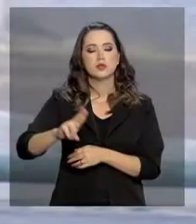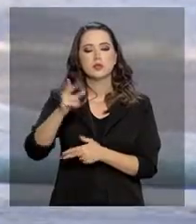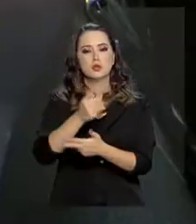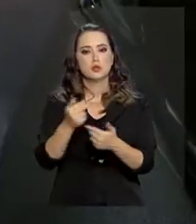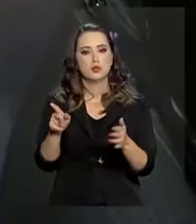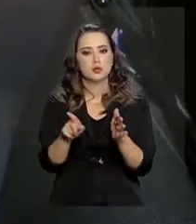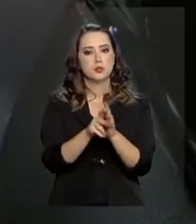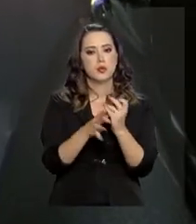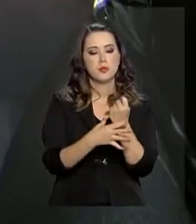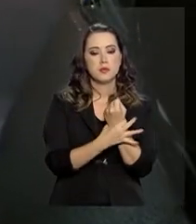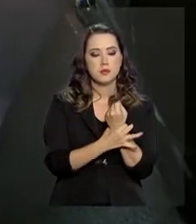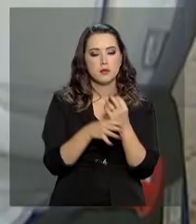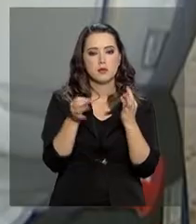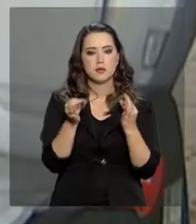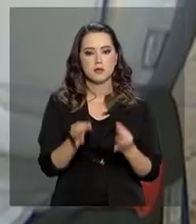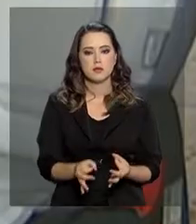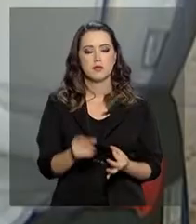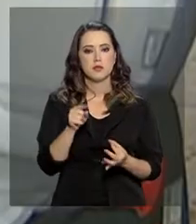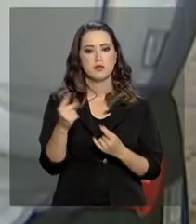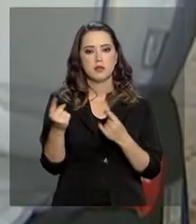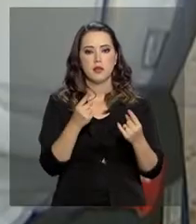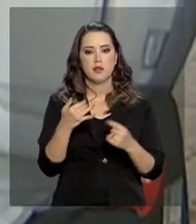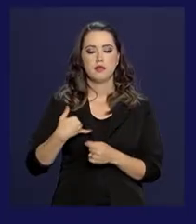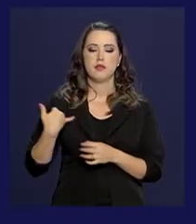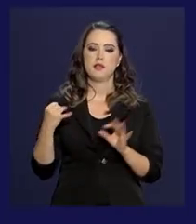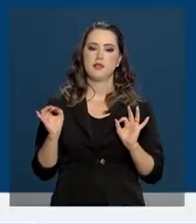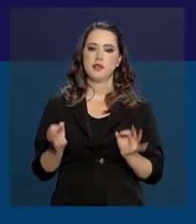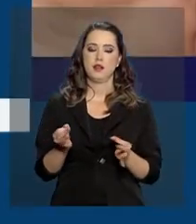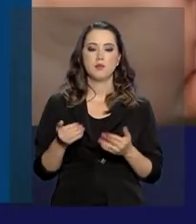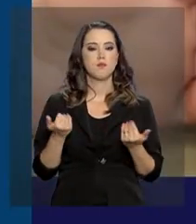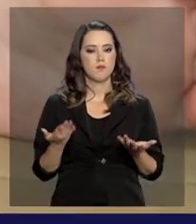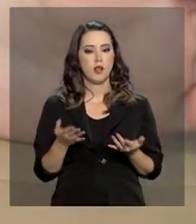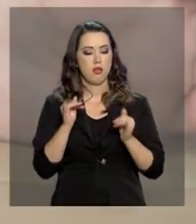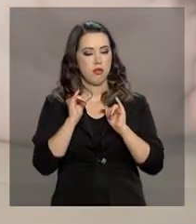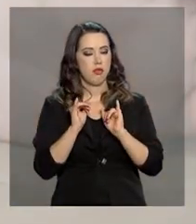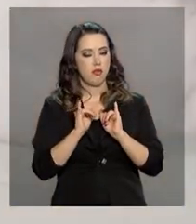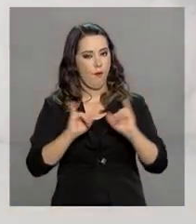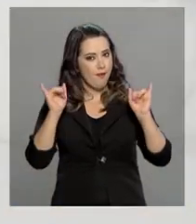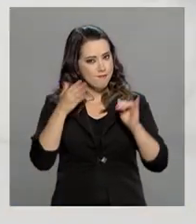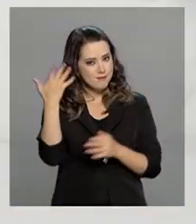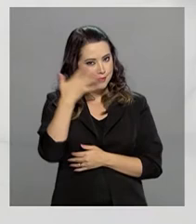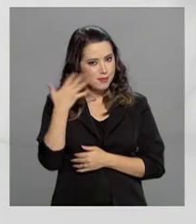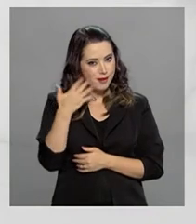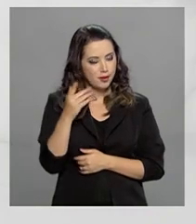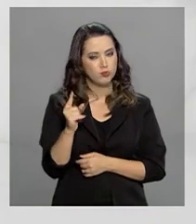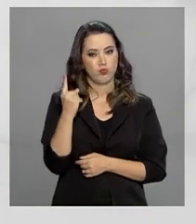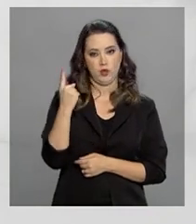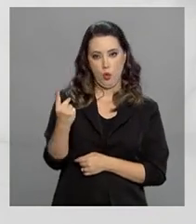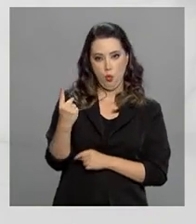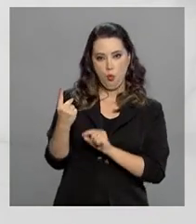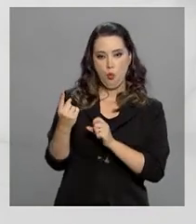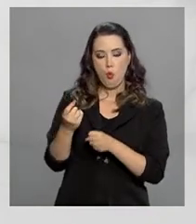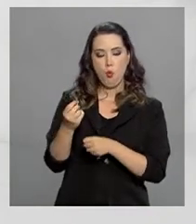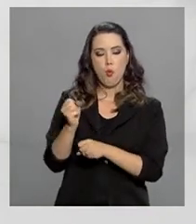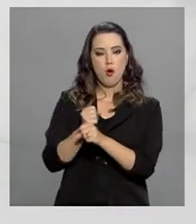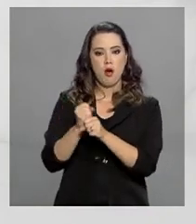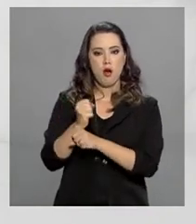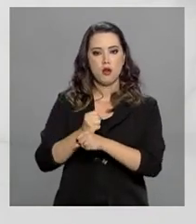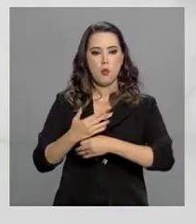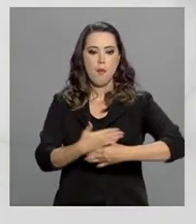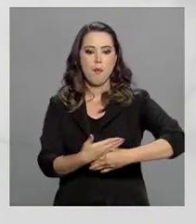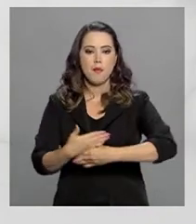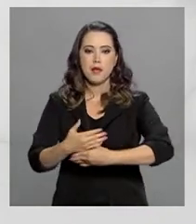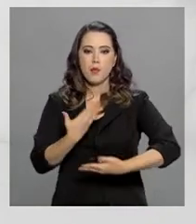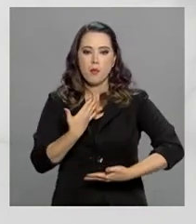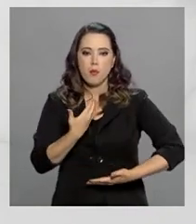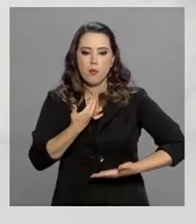adequados para cada faixa etária então a gente explica até 1 ano o bebê conforto de 1